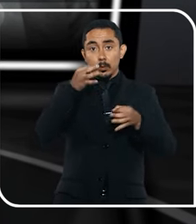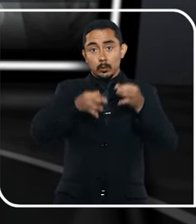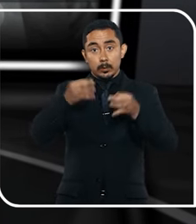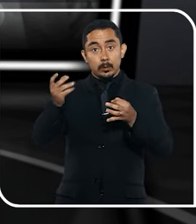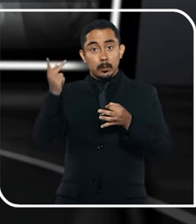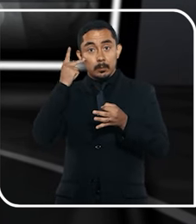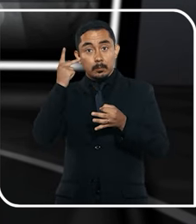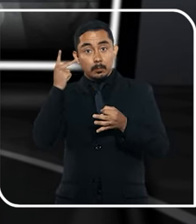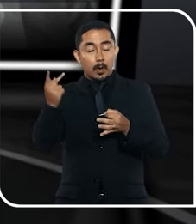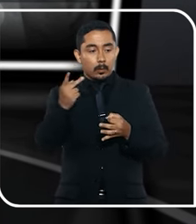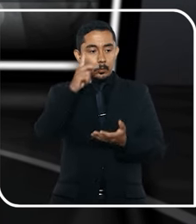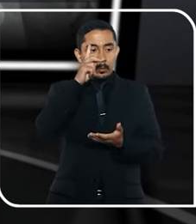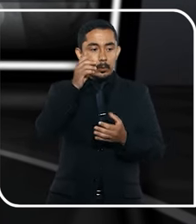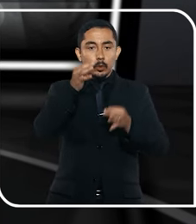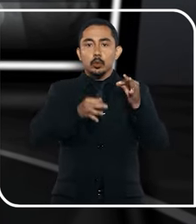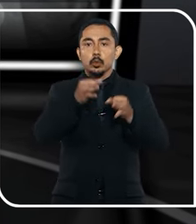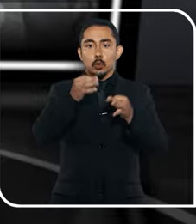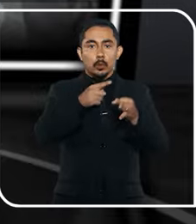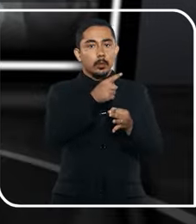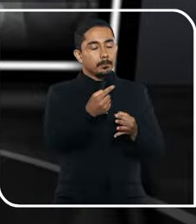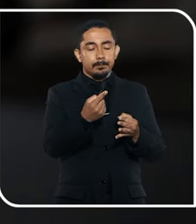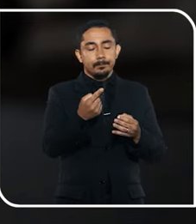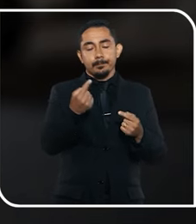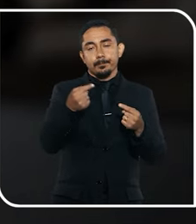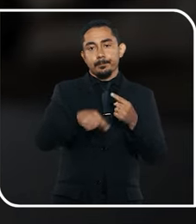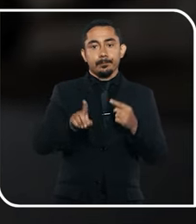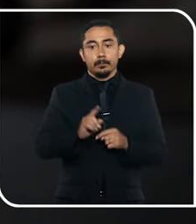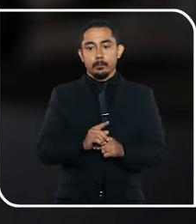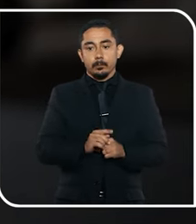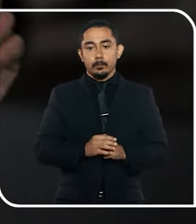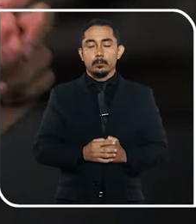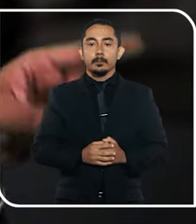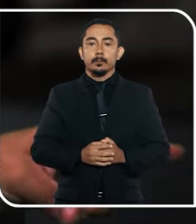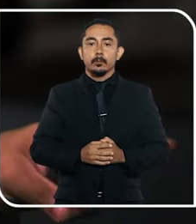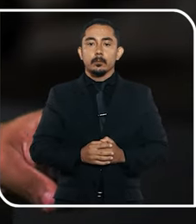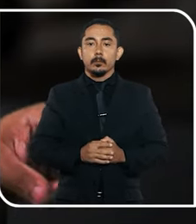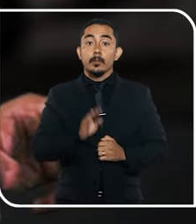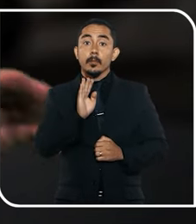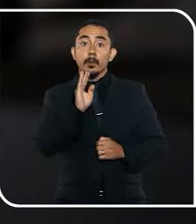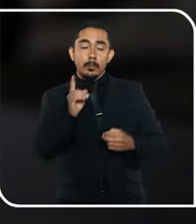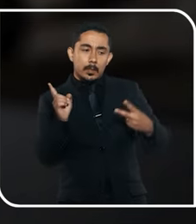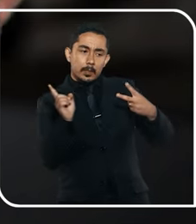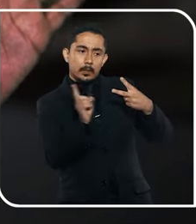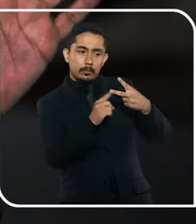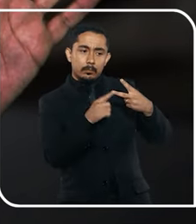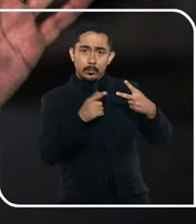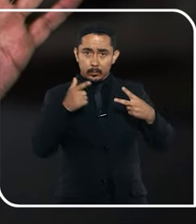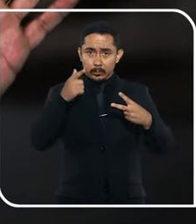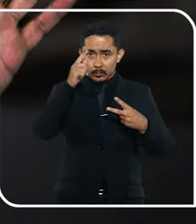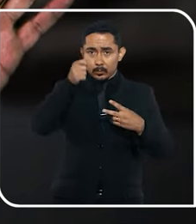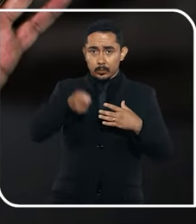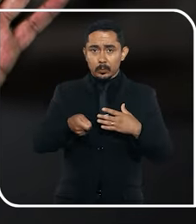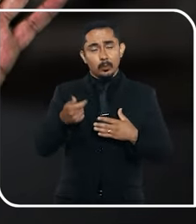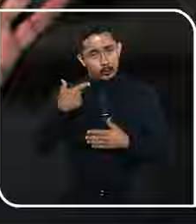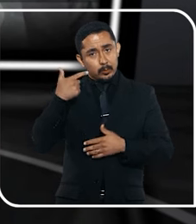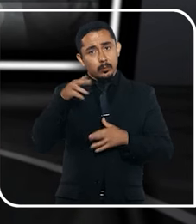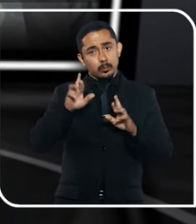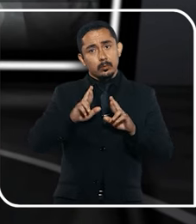mandou voltar, ela foi julgada improcedente. Só que aí, na segunda instância, o entendimento foi totalmente diferente,